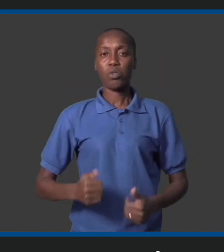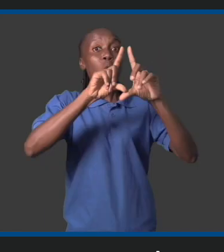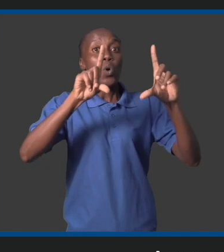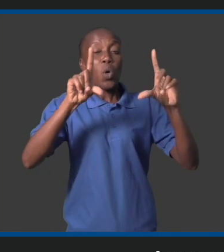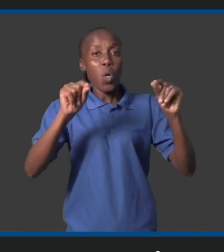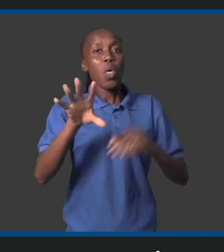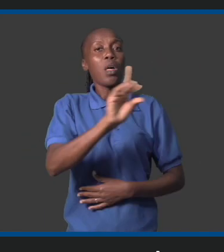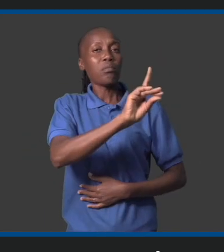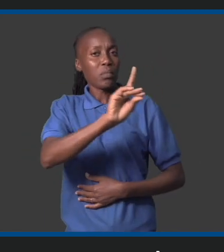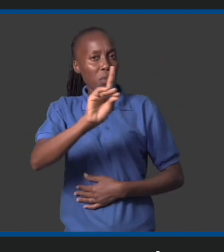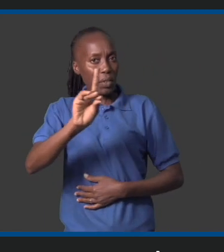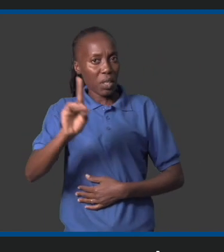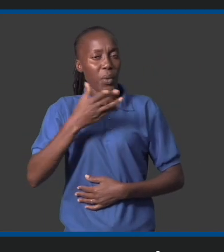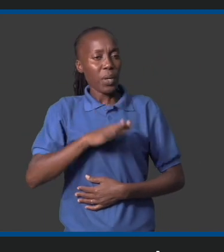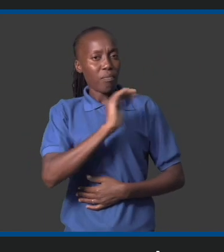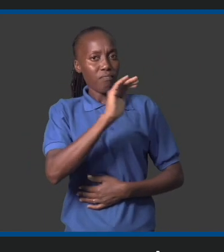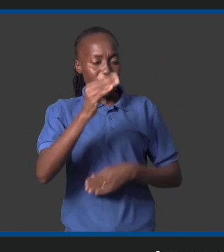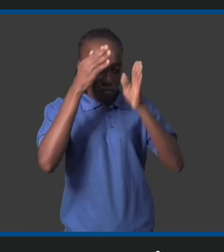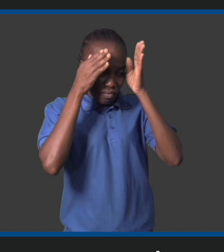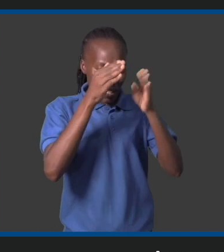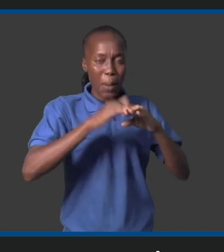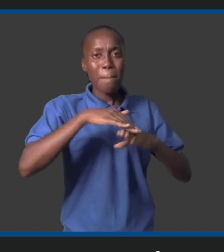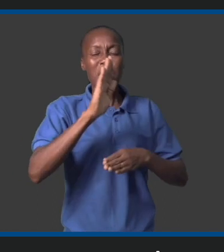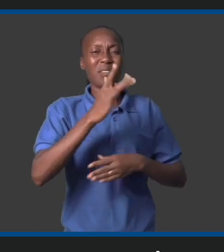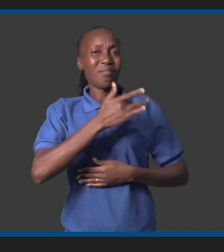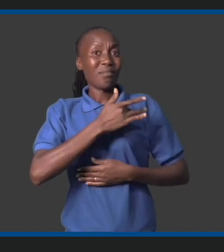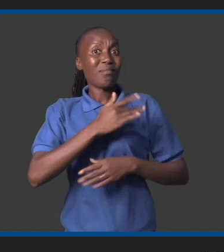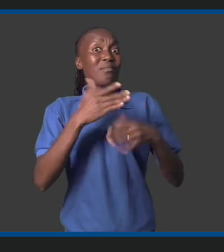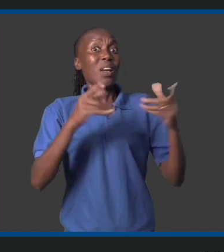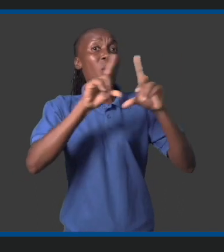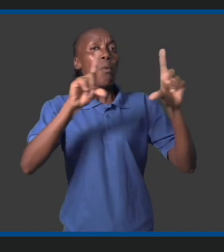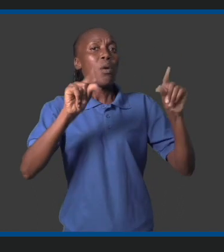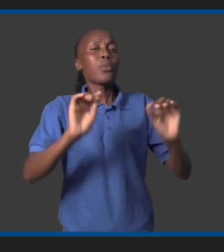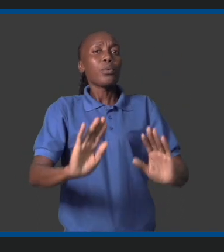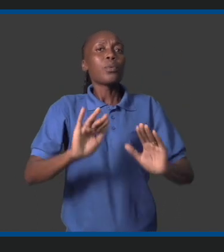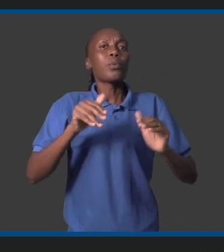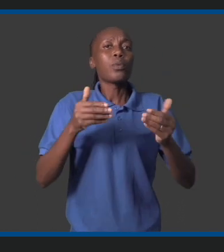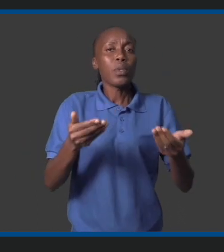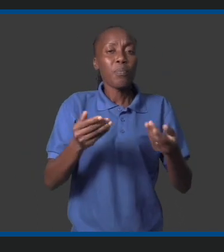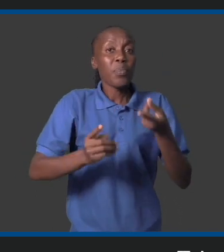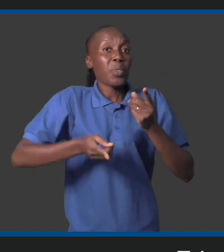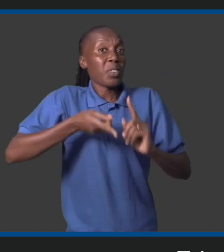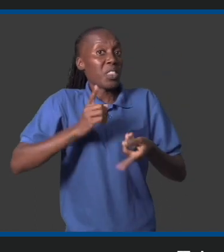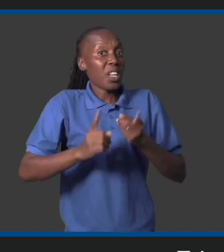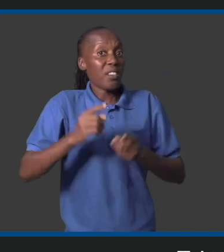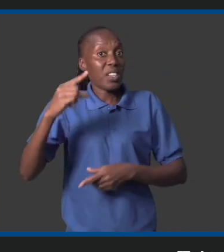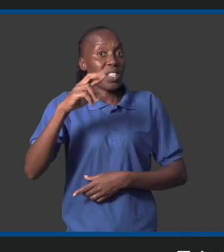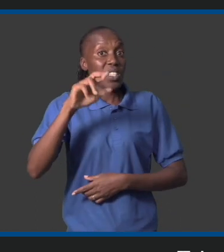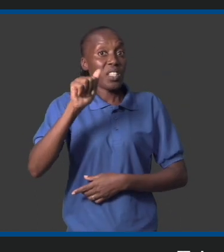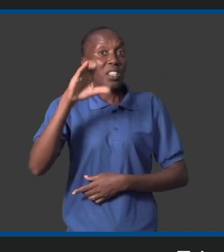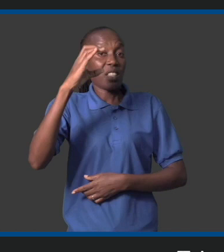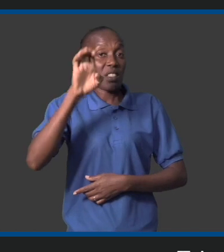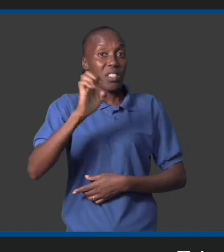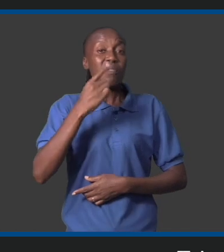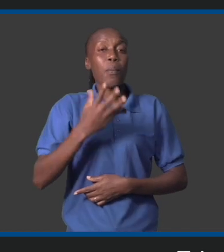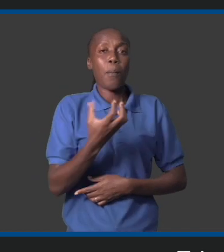Agora estamos a falar da questão das deficiências. Gostaria de chamar a atenção às pessoas para serem um bocado mais sensíveis a essas coisas. talvez Grace